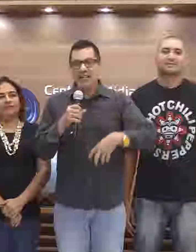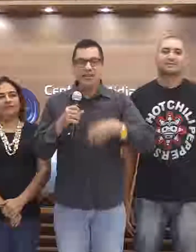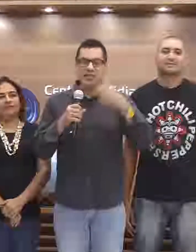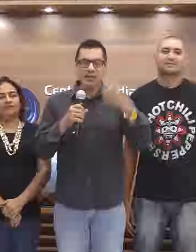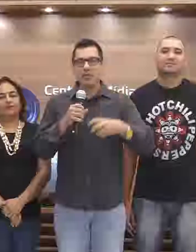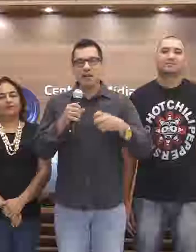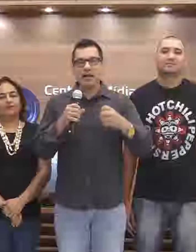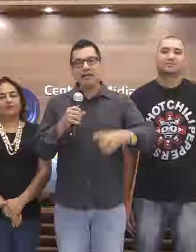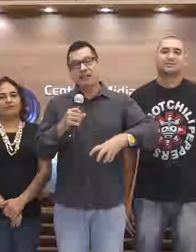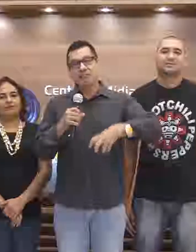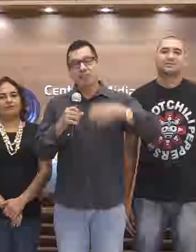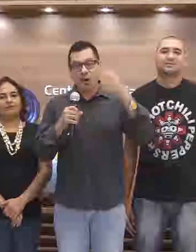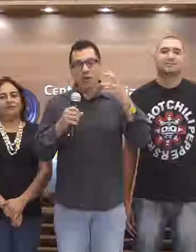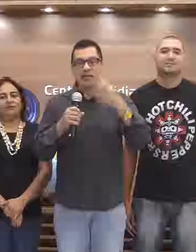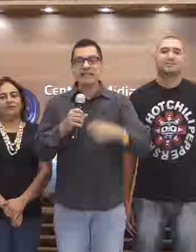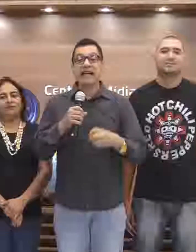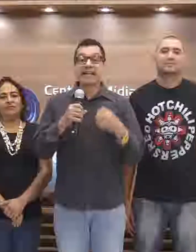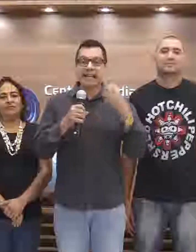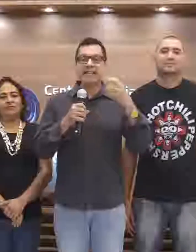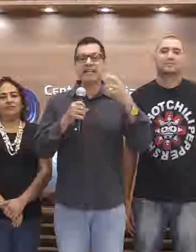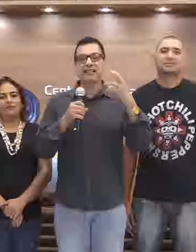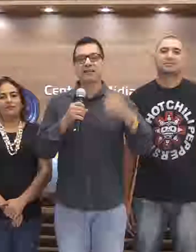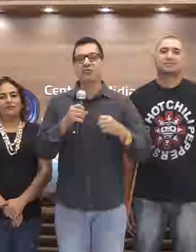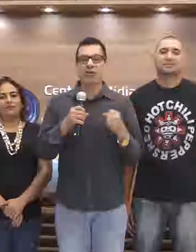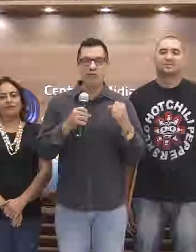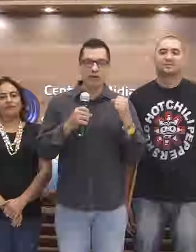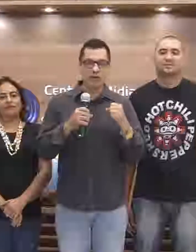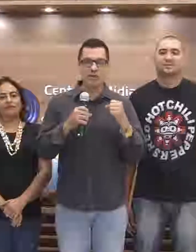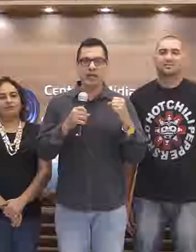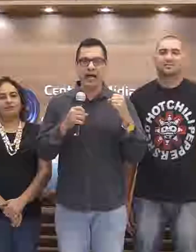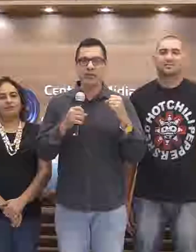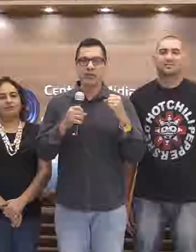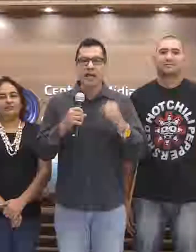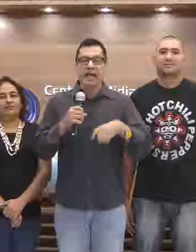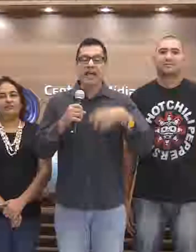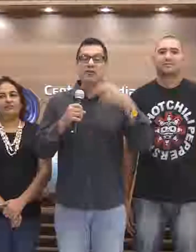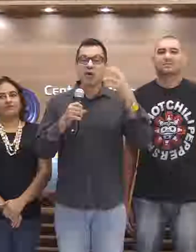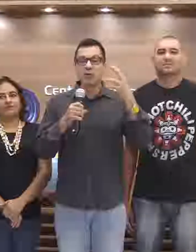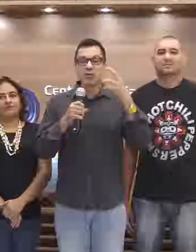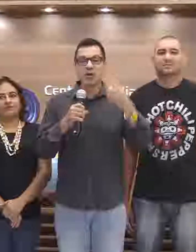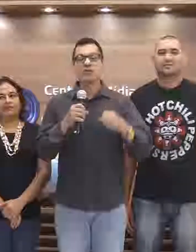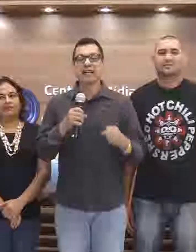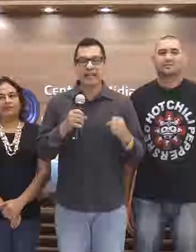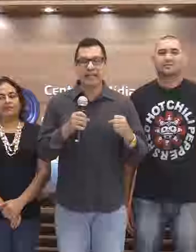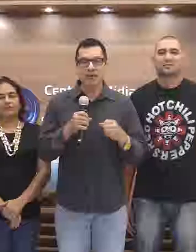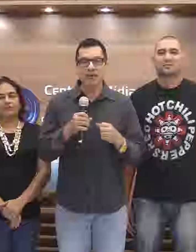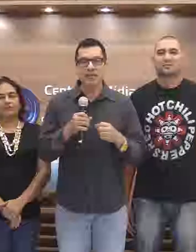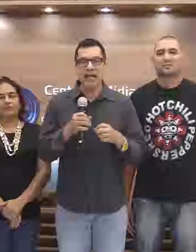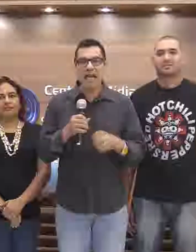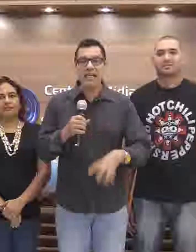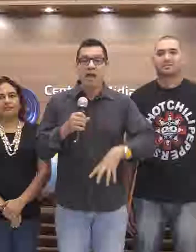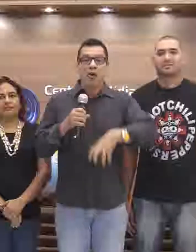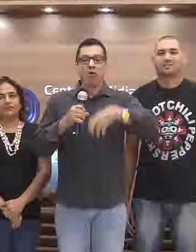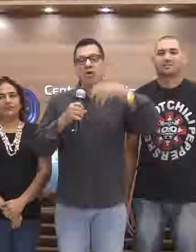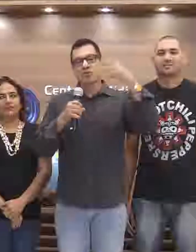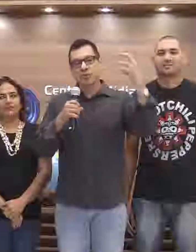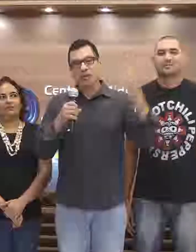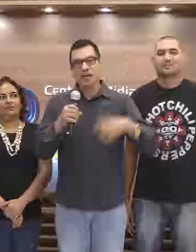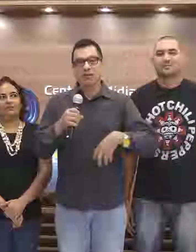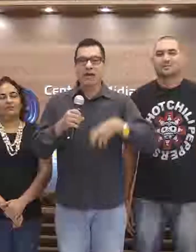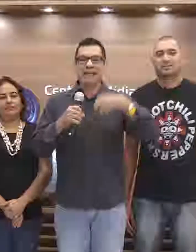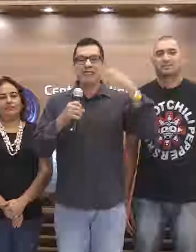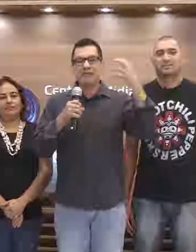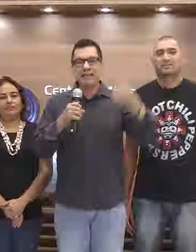dia mais nós estamos trabalhando em prol dessa grande ação do governo do Estado, em nome do nosso secretário Rocieli, o